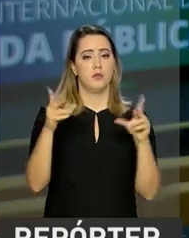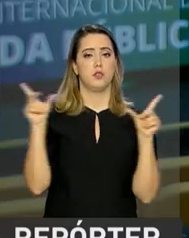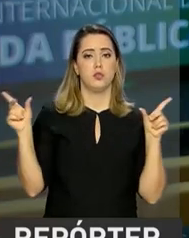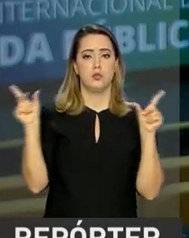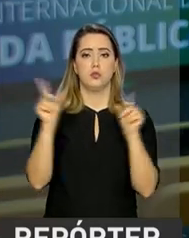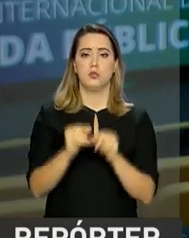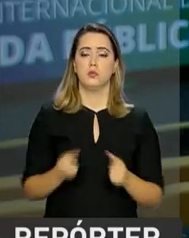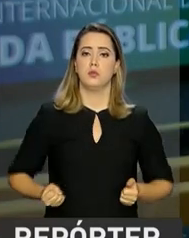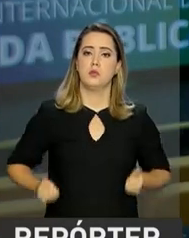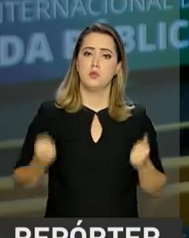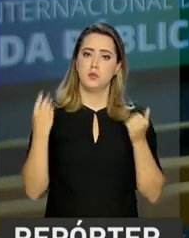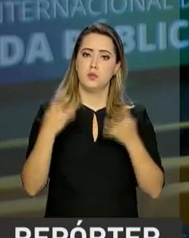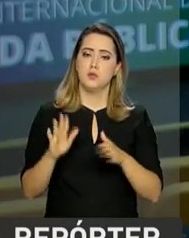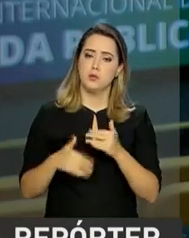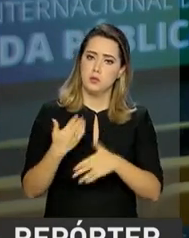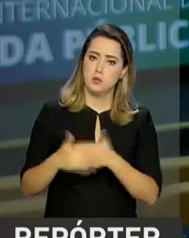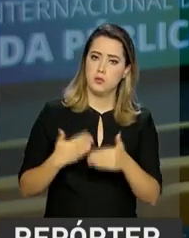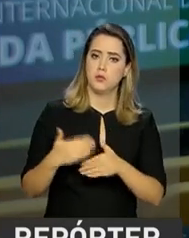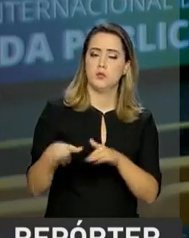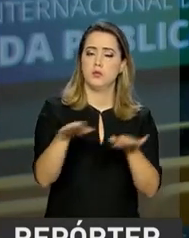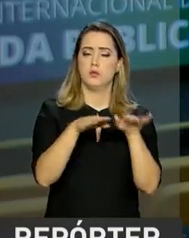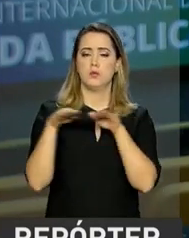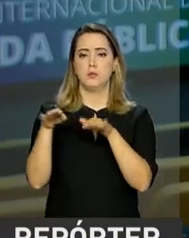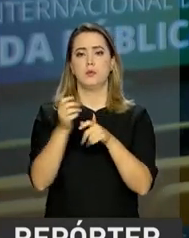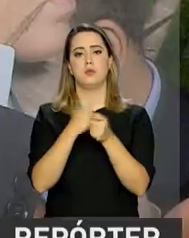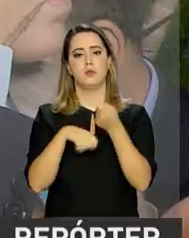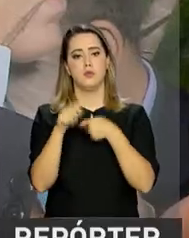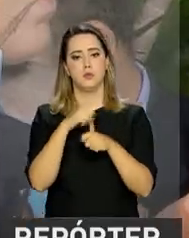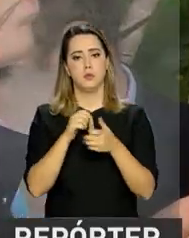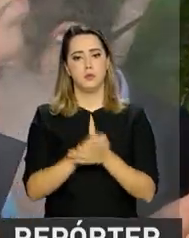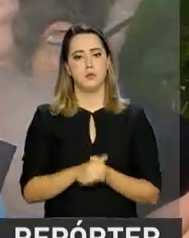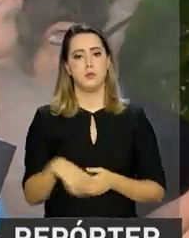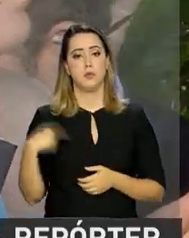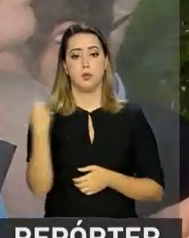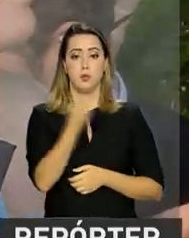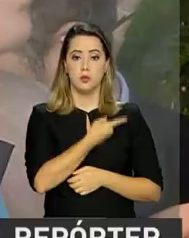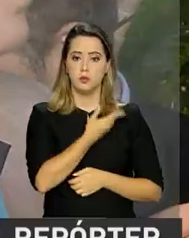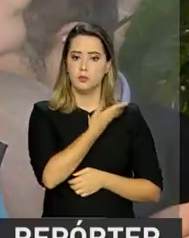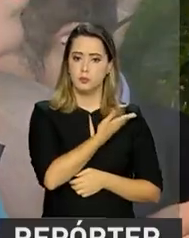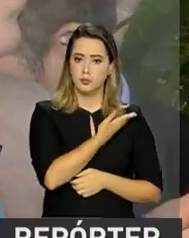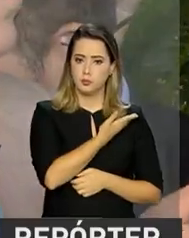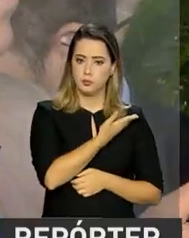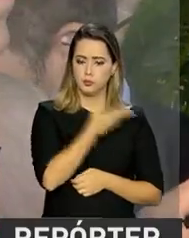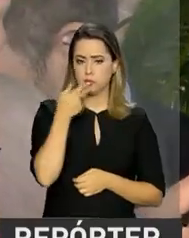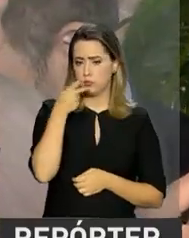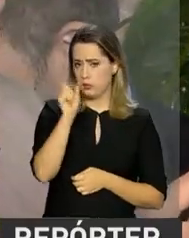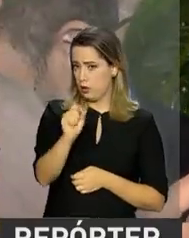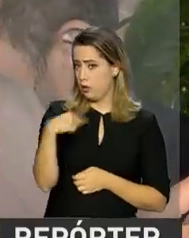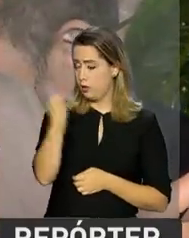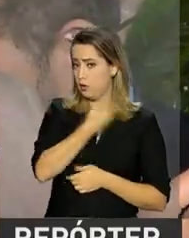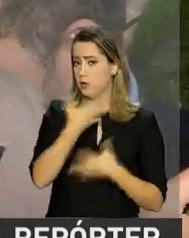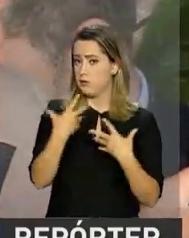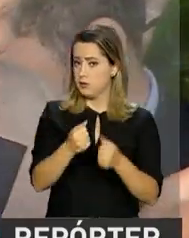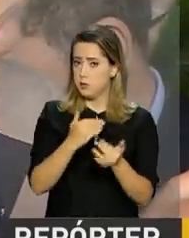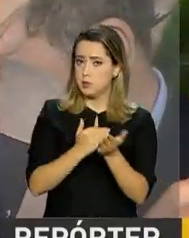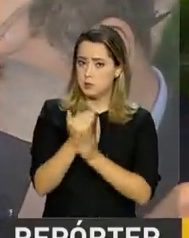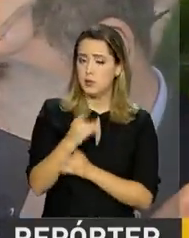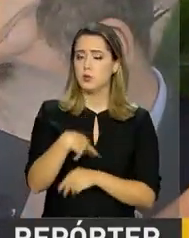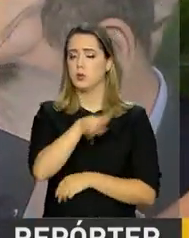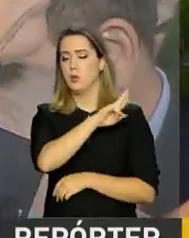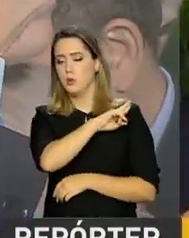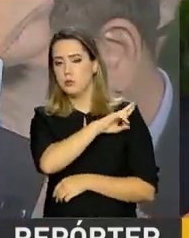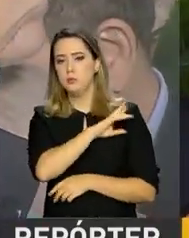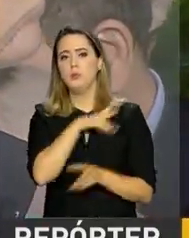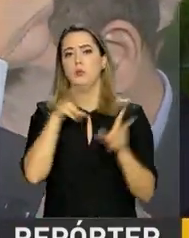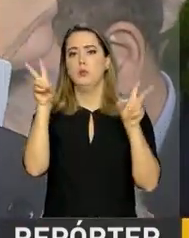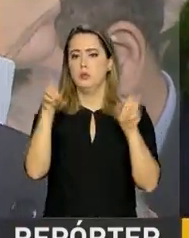dos gastos públicos e promover a estabilidade econômica. Nós vamos continuar a tratar esse assunto com a maior